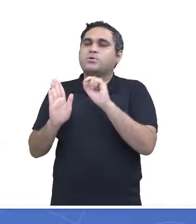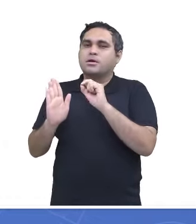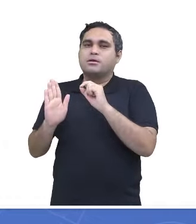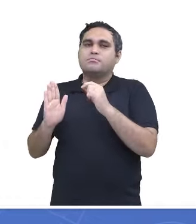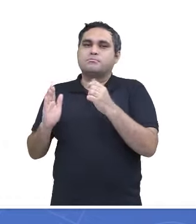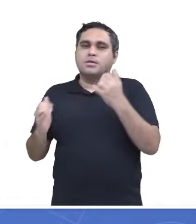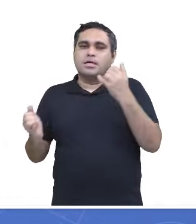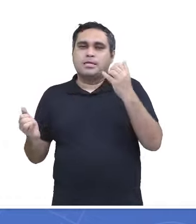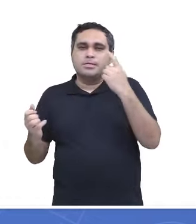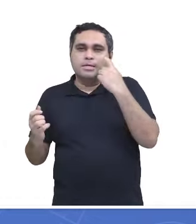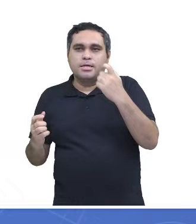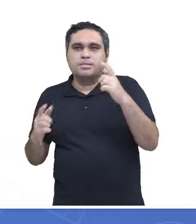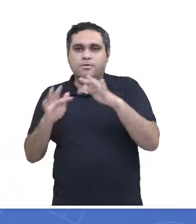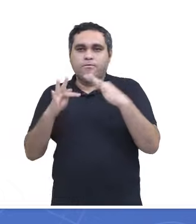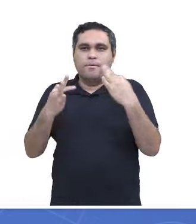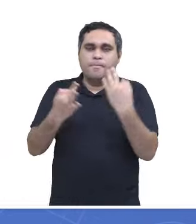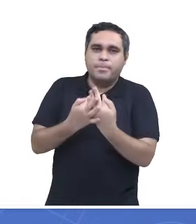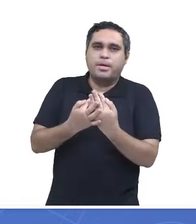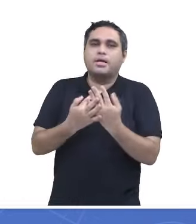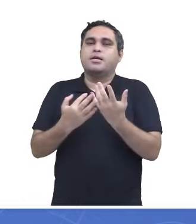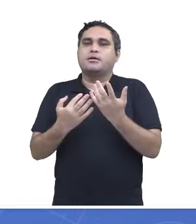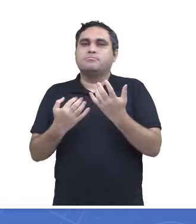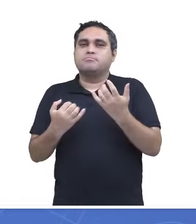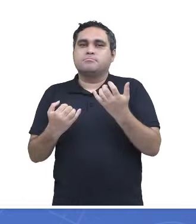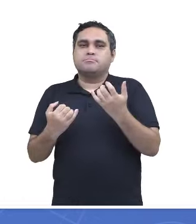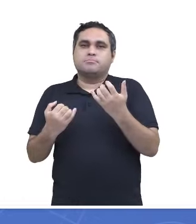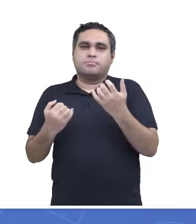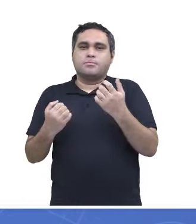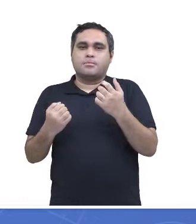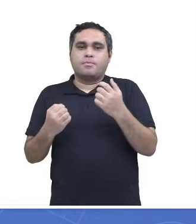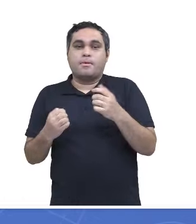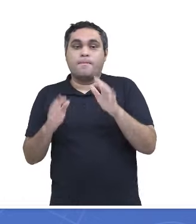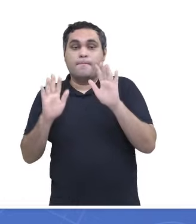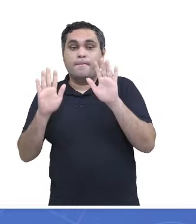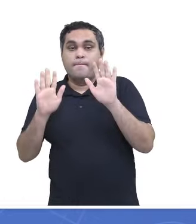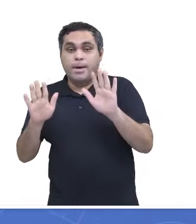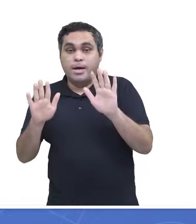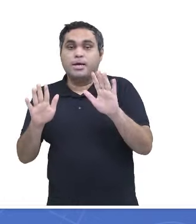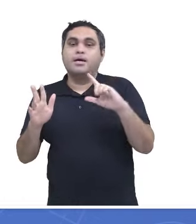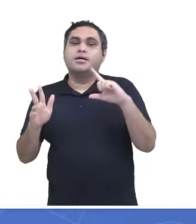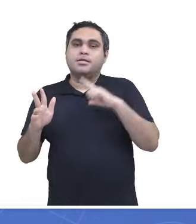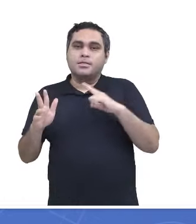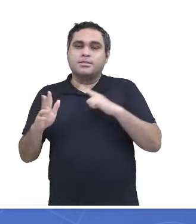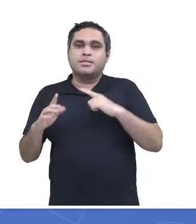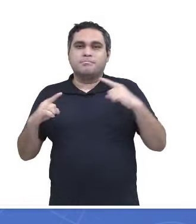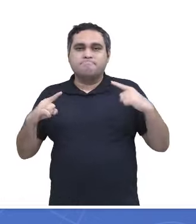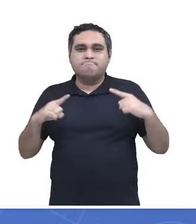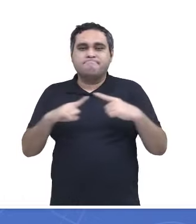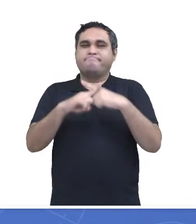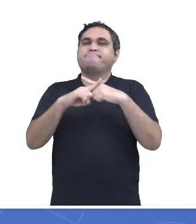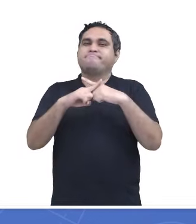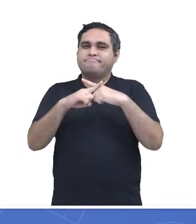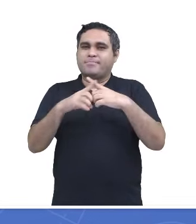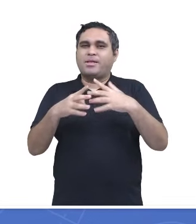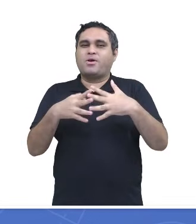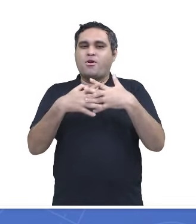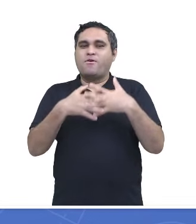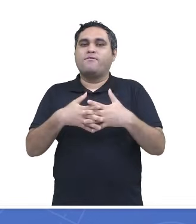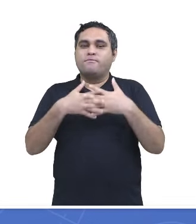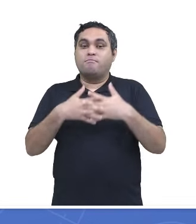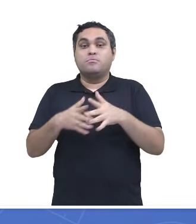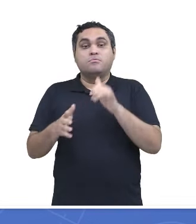criança, do adolescente e do idoso. Contudo, algumas contradições podem ser observadas, como